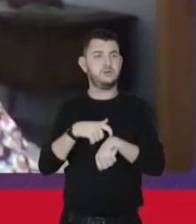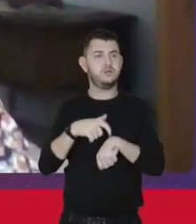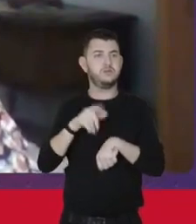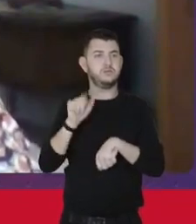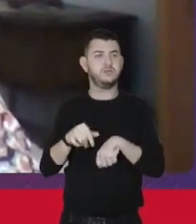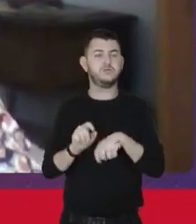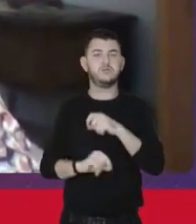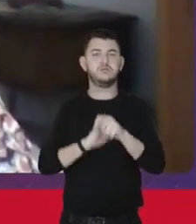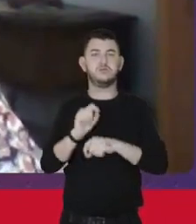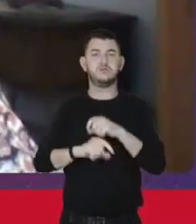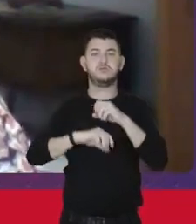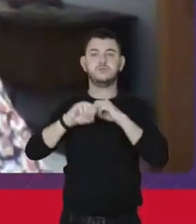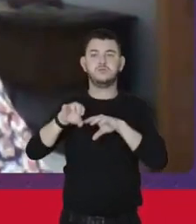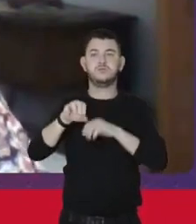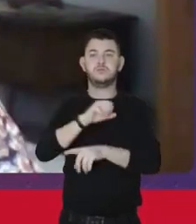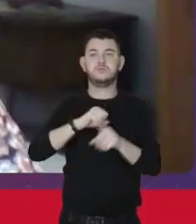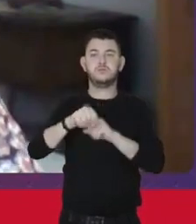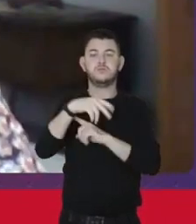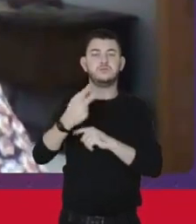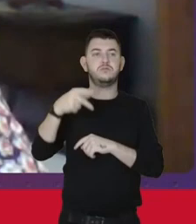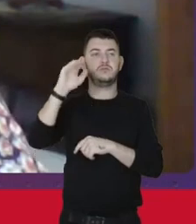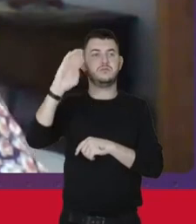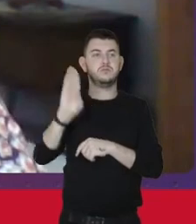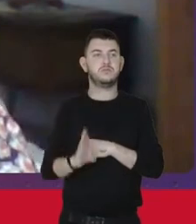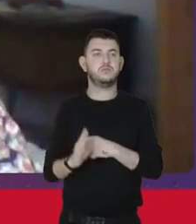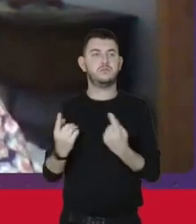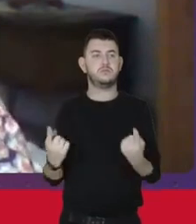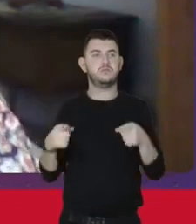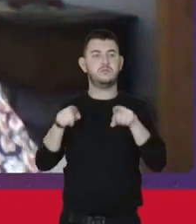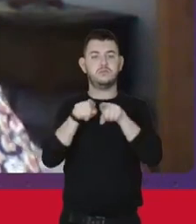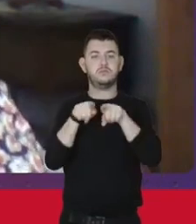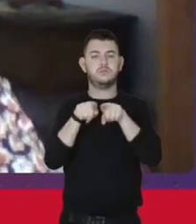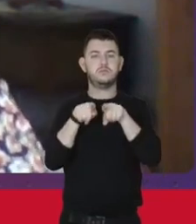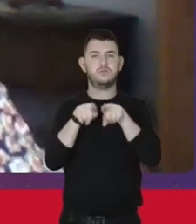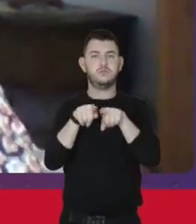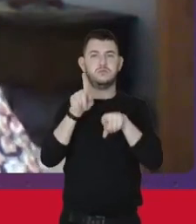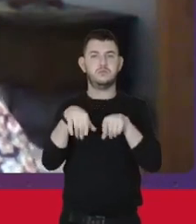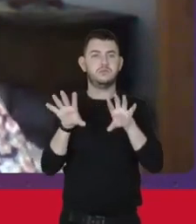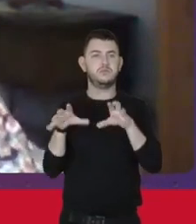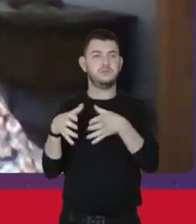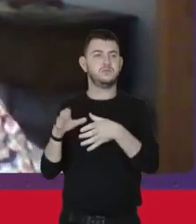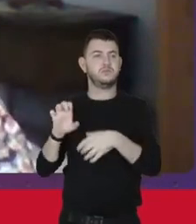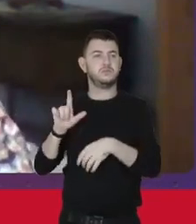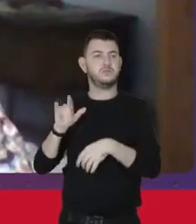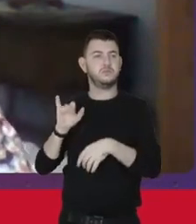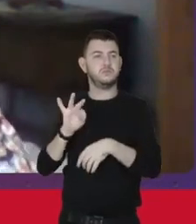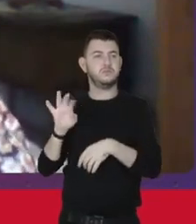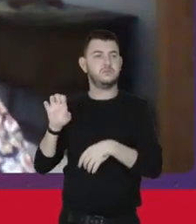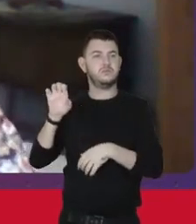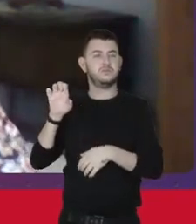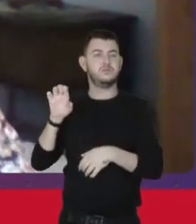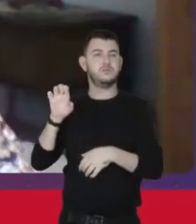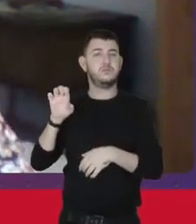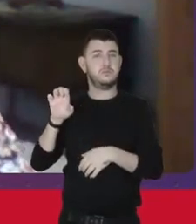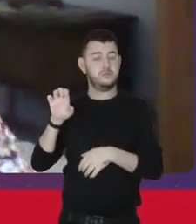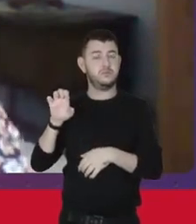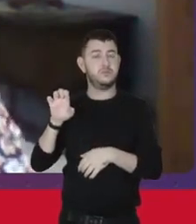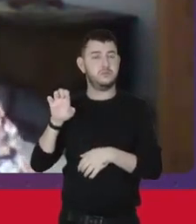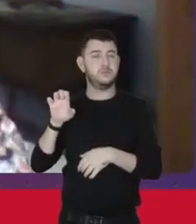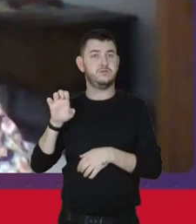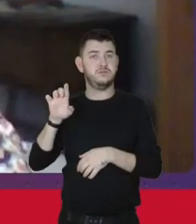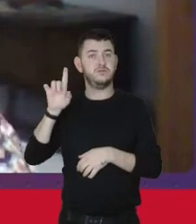da formação social do Brasil, com uma elite que